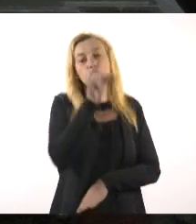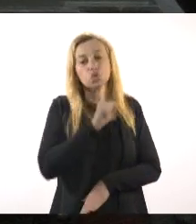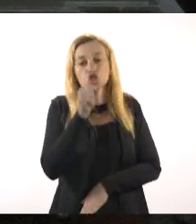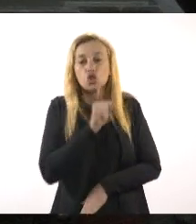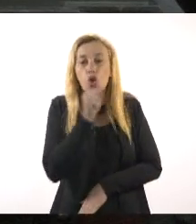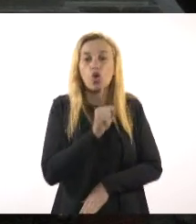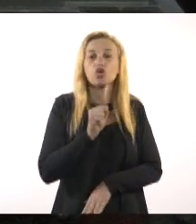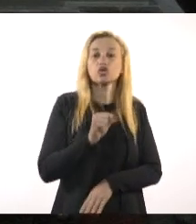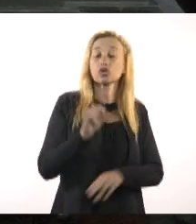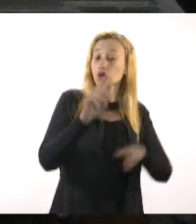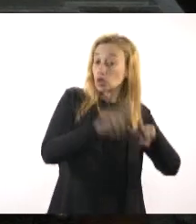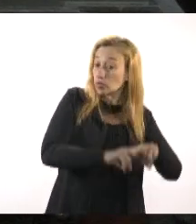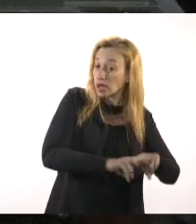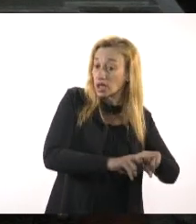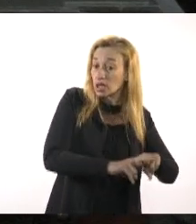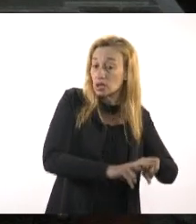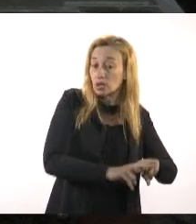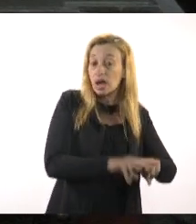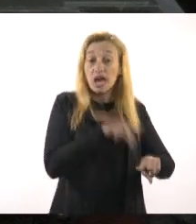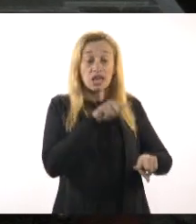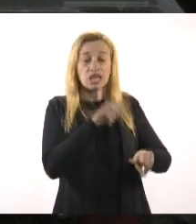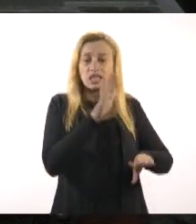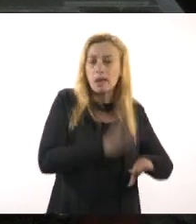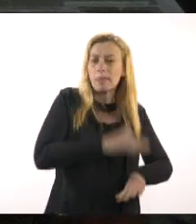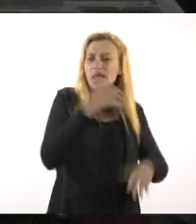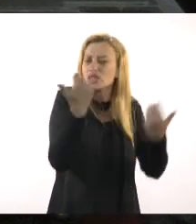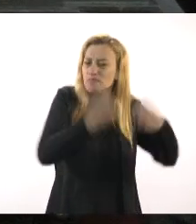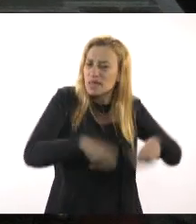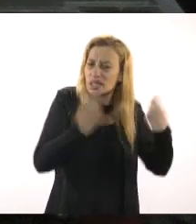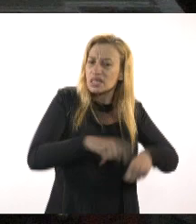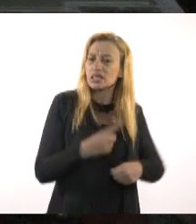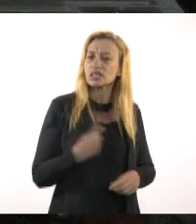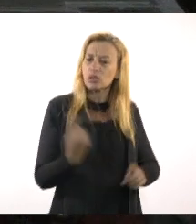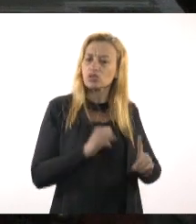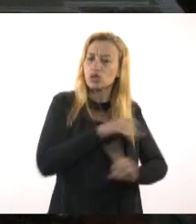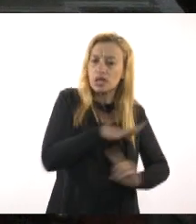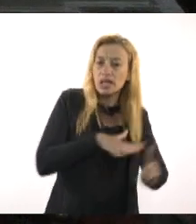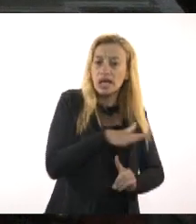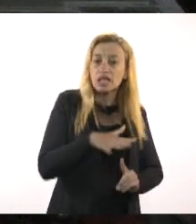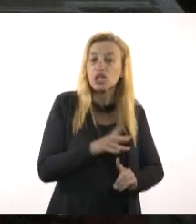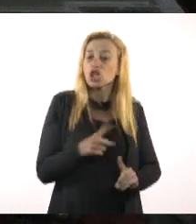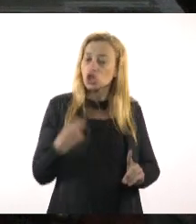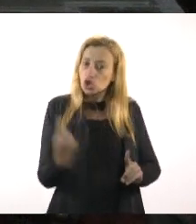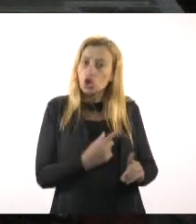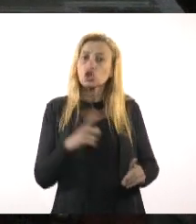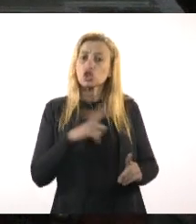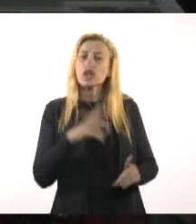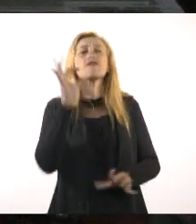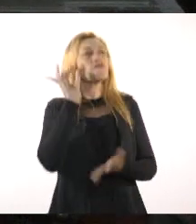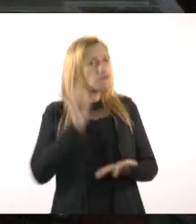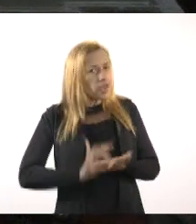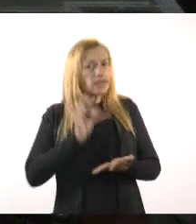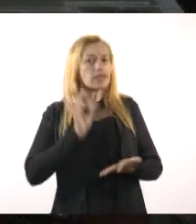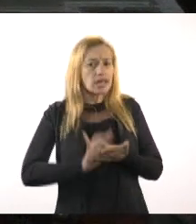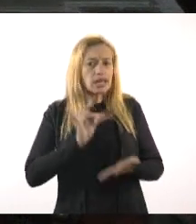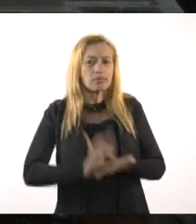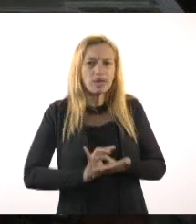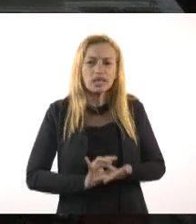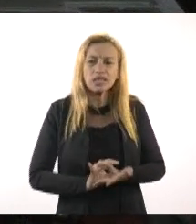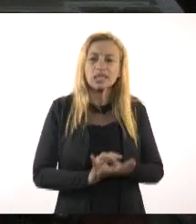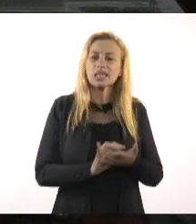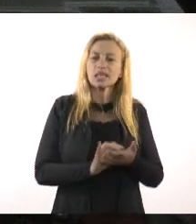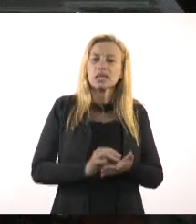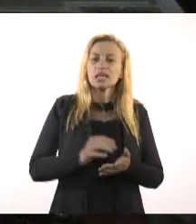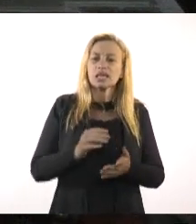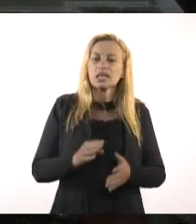idosos, os presos, aqueles que estão mais precisando na nossa sociedade. E a gente ter realmente essa